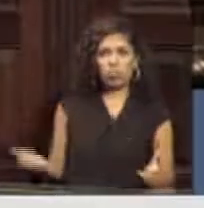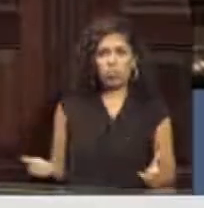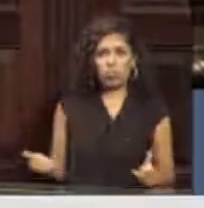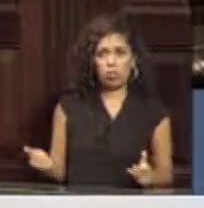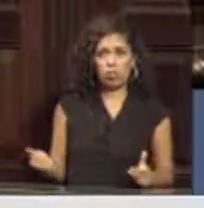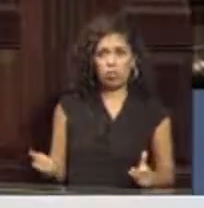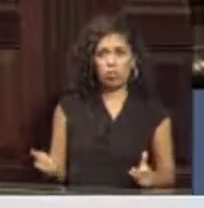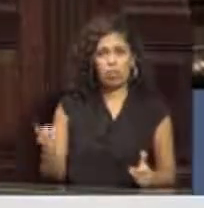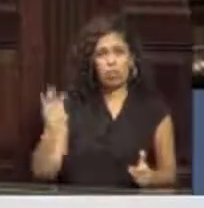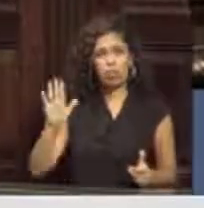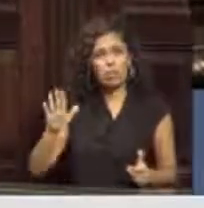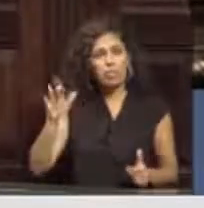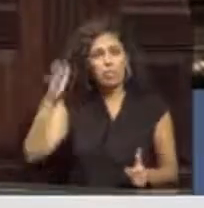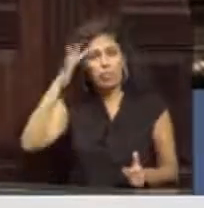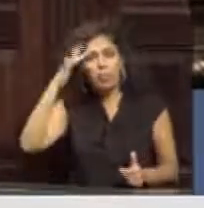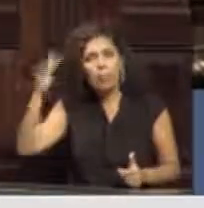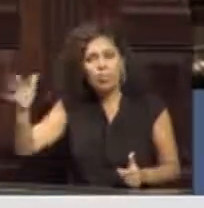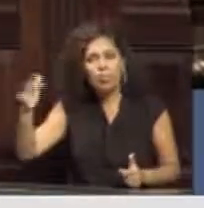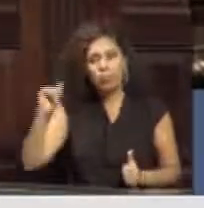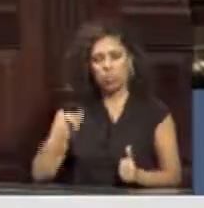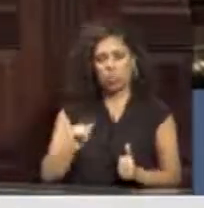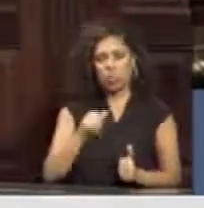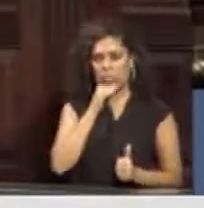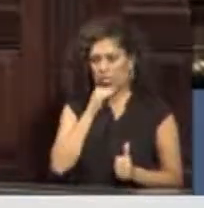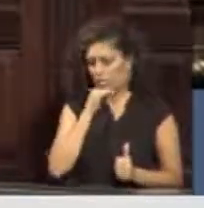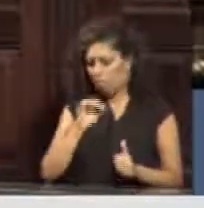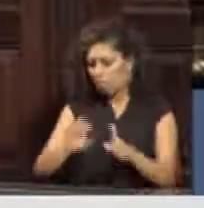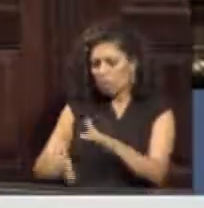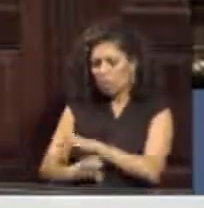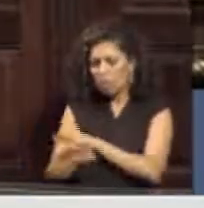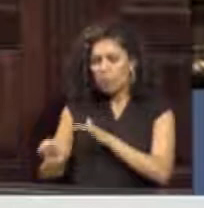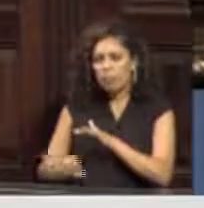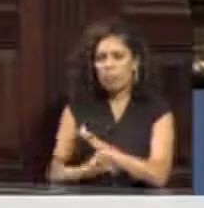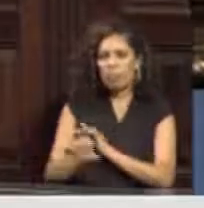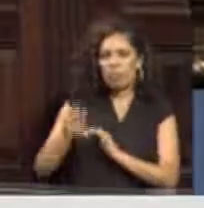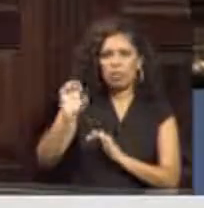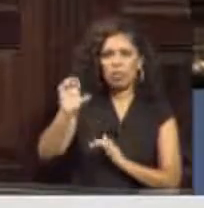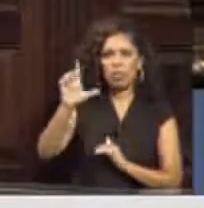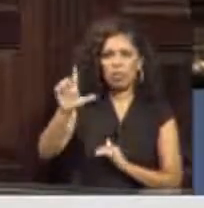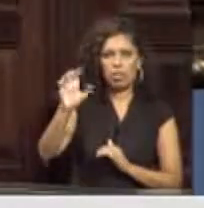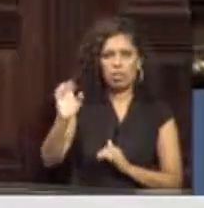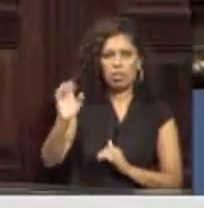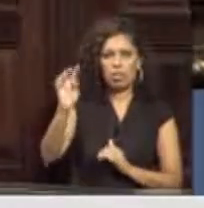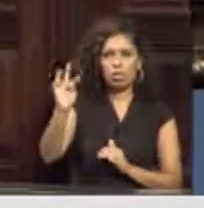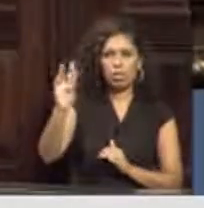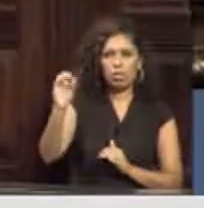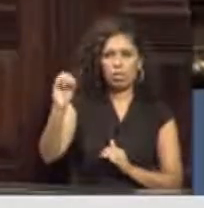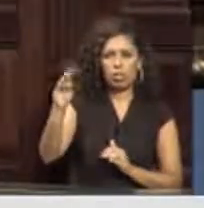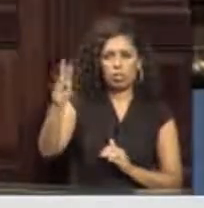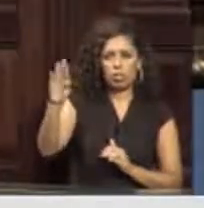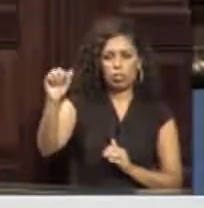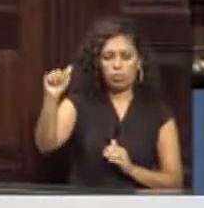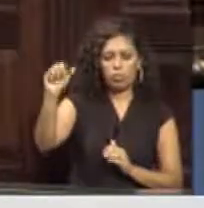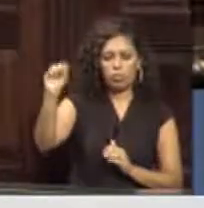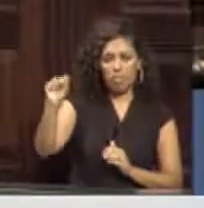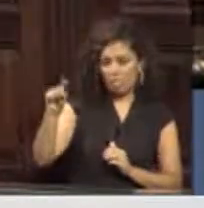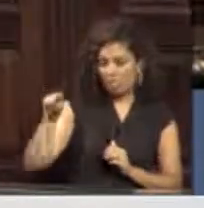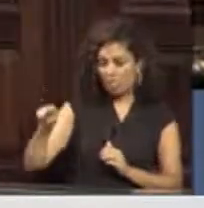responsável pela geração de energia no Brasil, energia hidrelétrica,